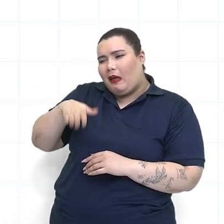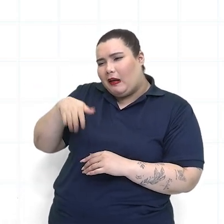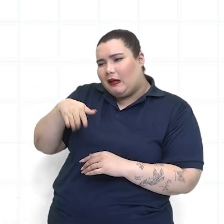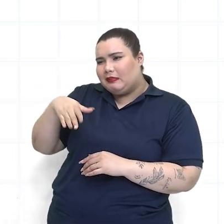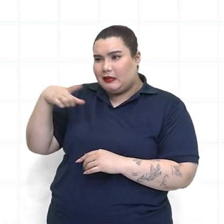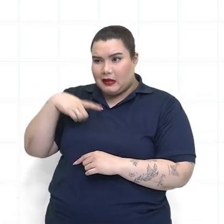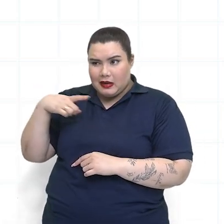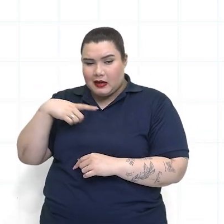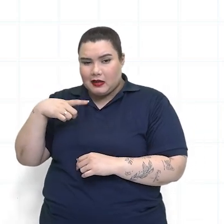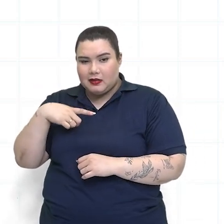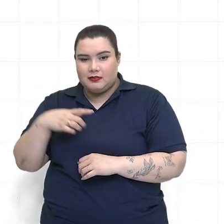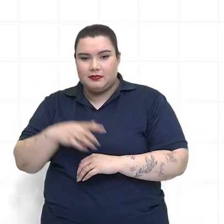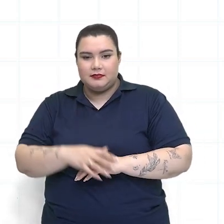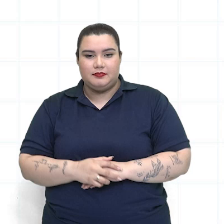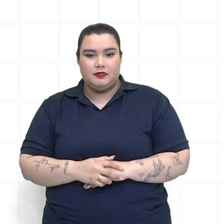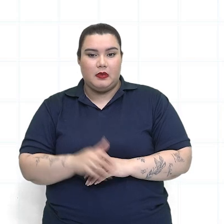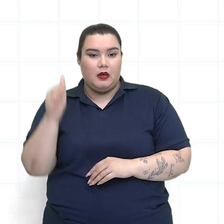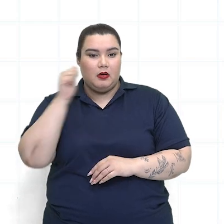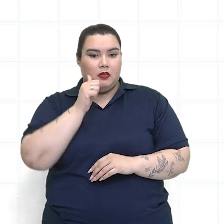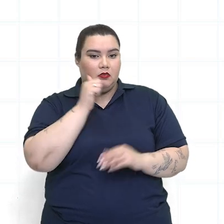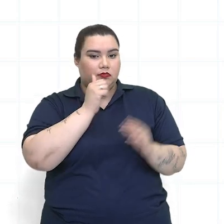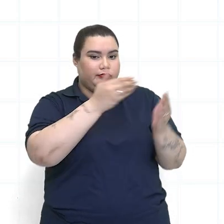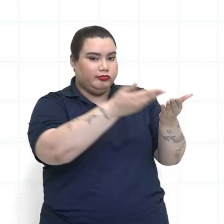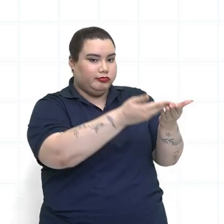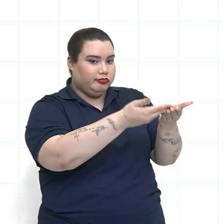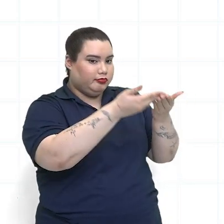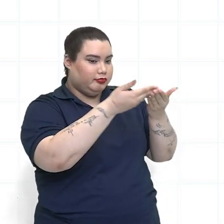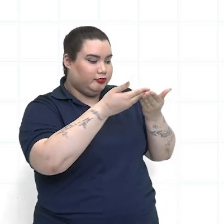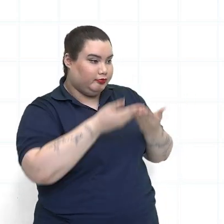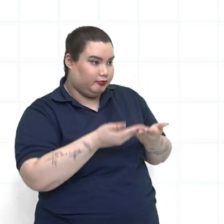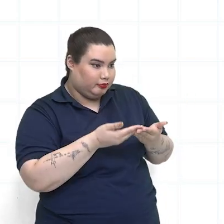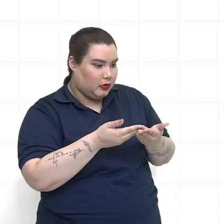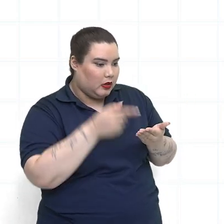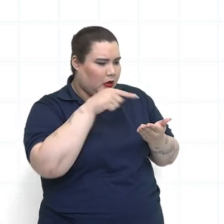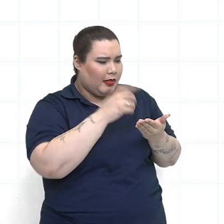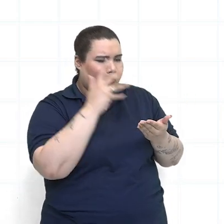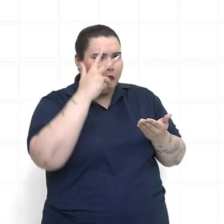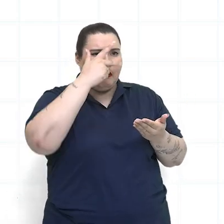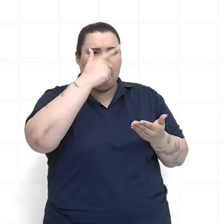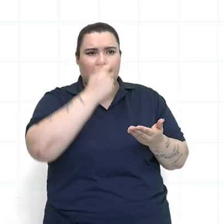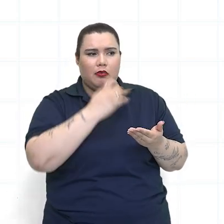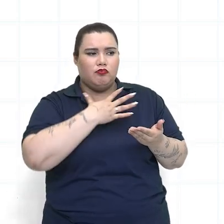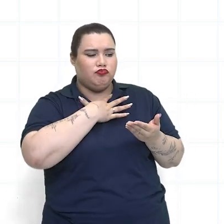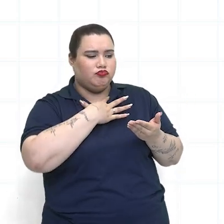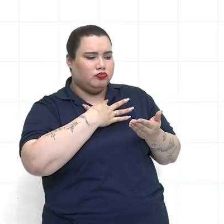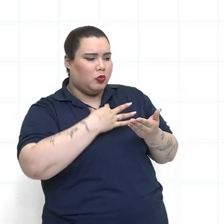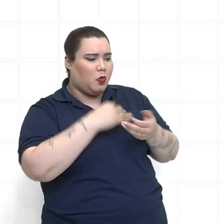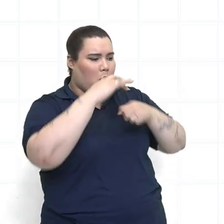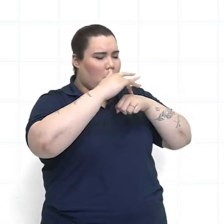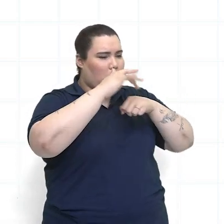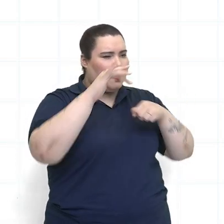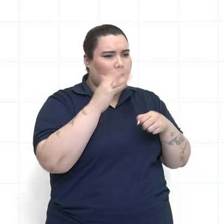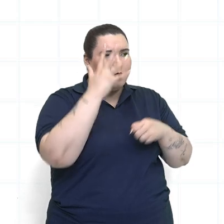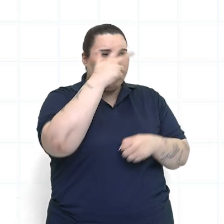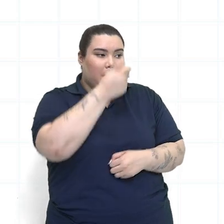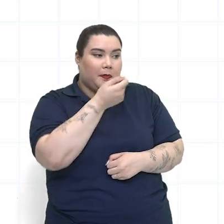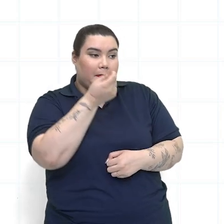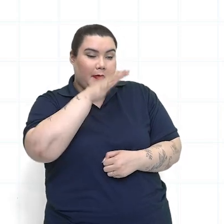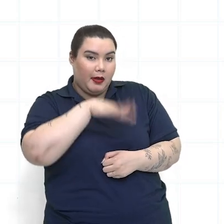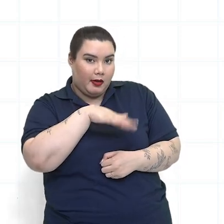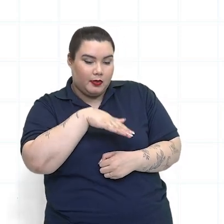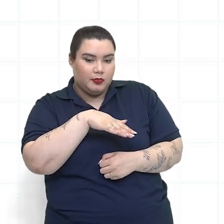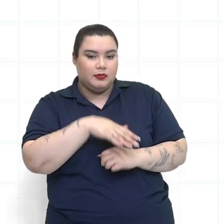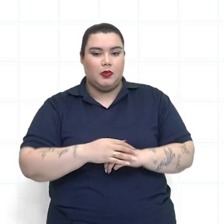coisa mais baratinha? E a moça me trouxe um pingente folheado a ouro, bonito e barato.